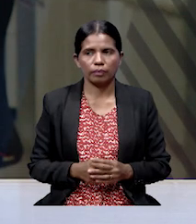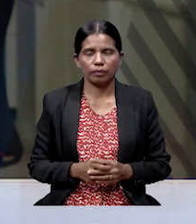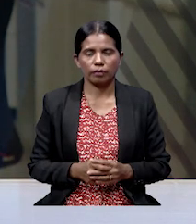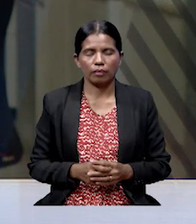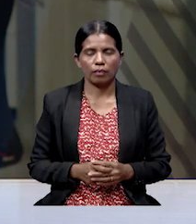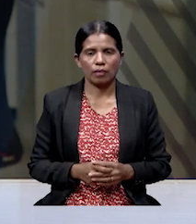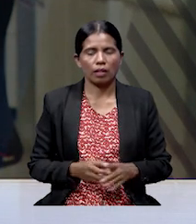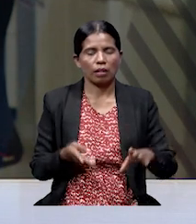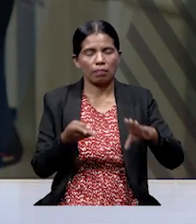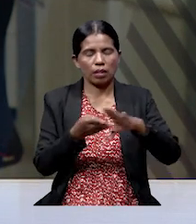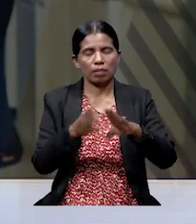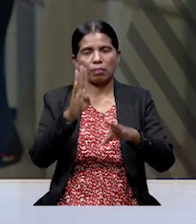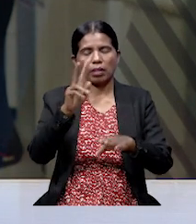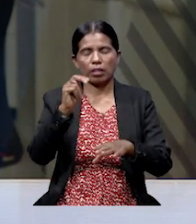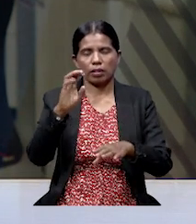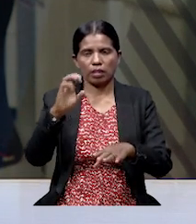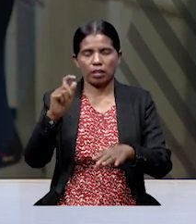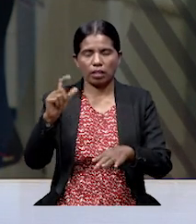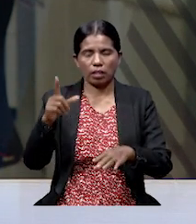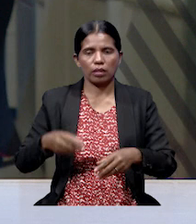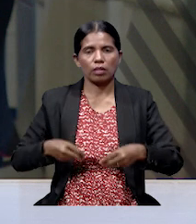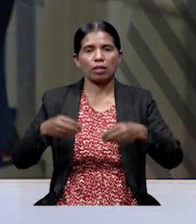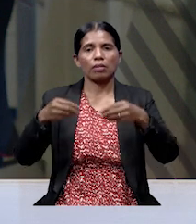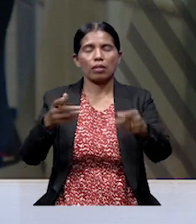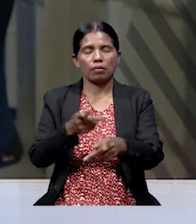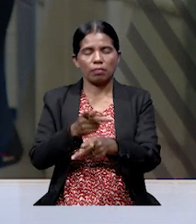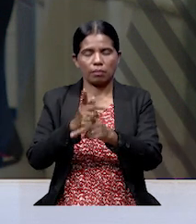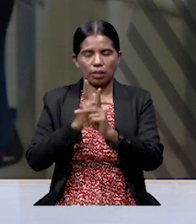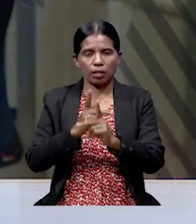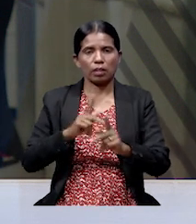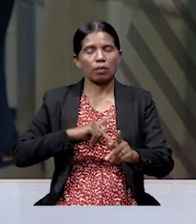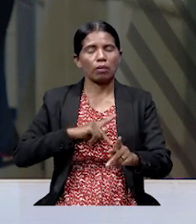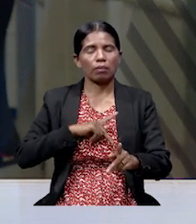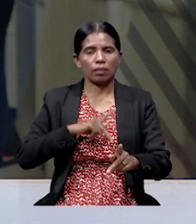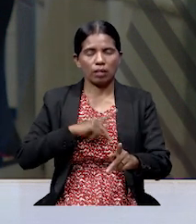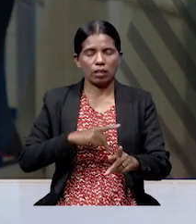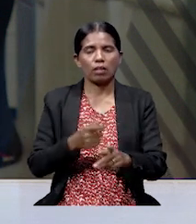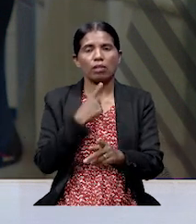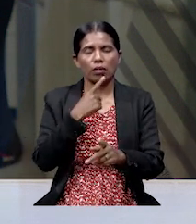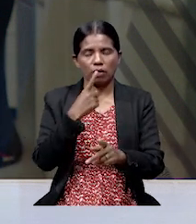Banco Nacional Comércio Timor-Leste cefou crédito para o setor privado ao Funanquique.